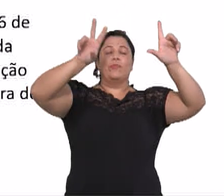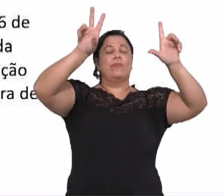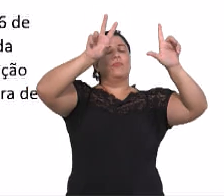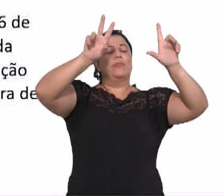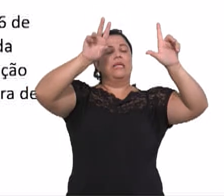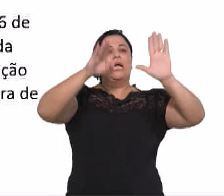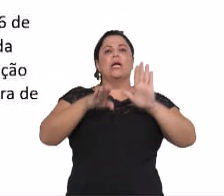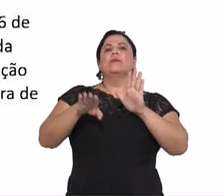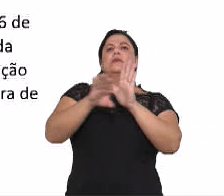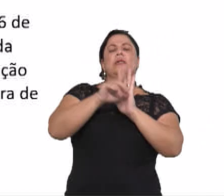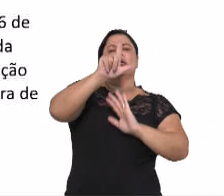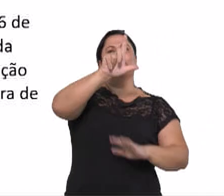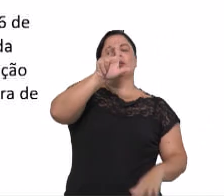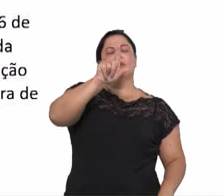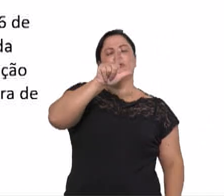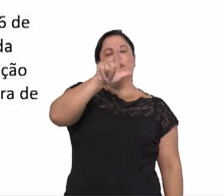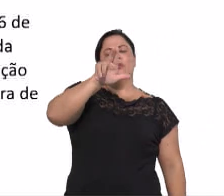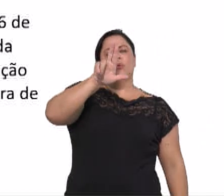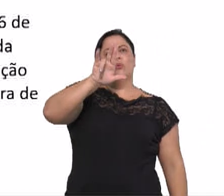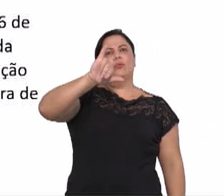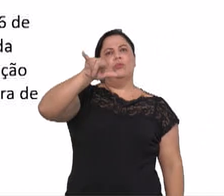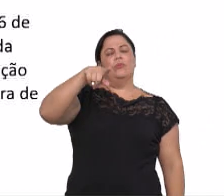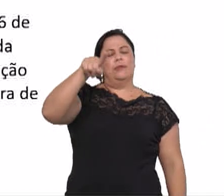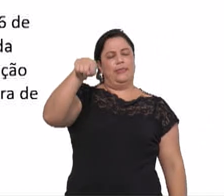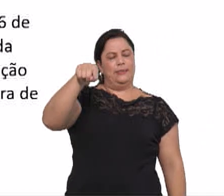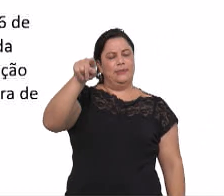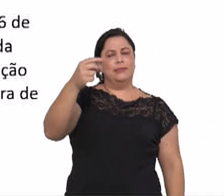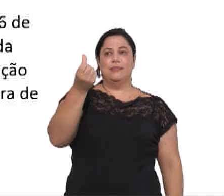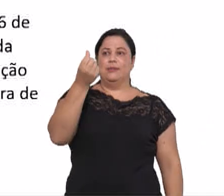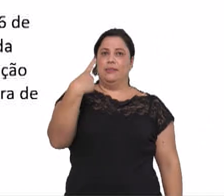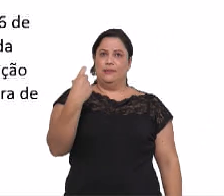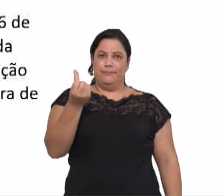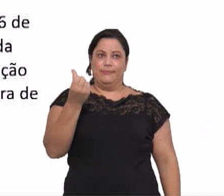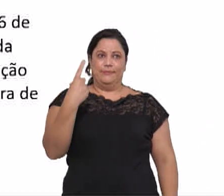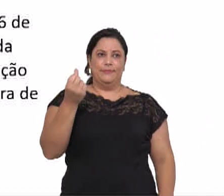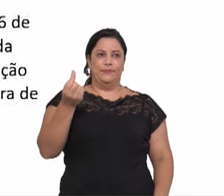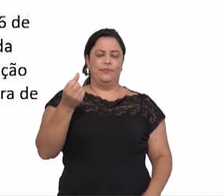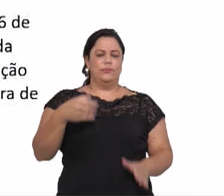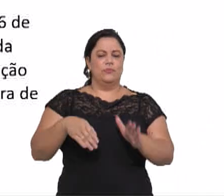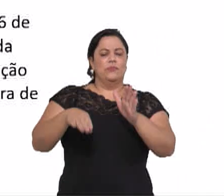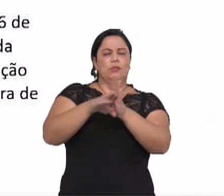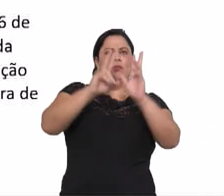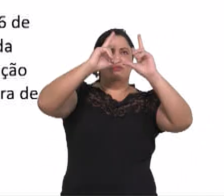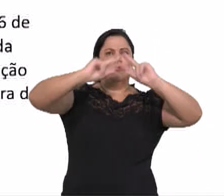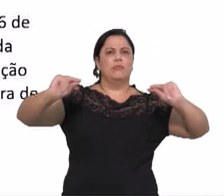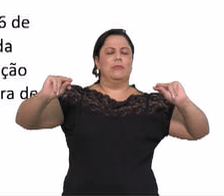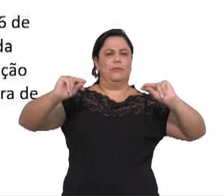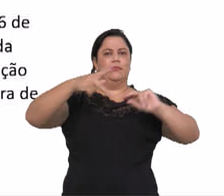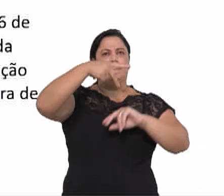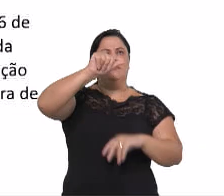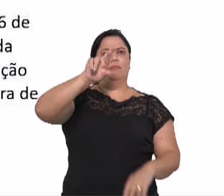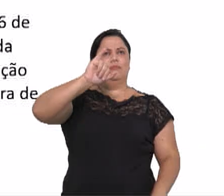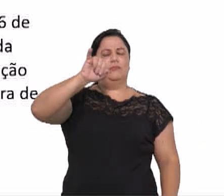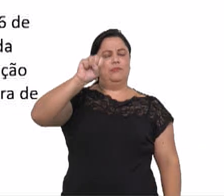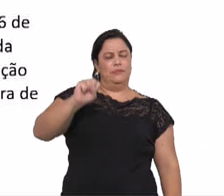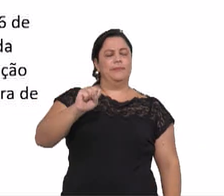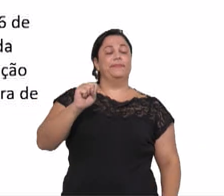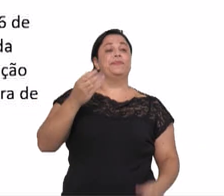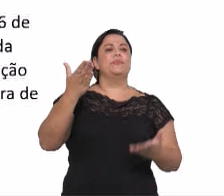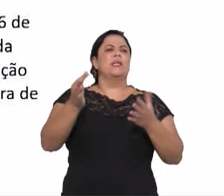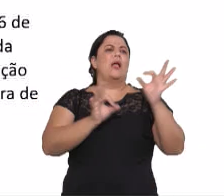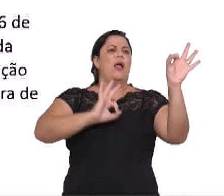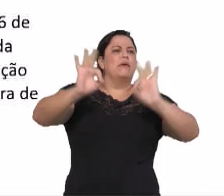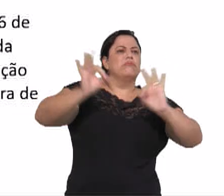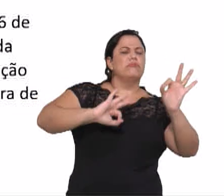de 1789, sob a pressão da Assembleia para preparar a redação da Constituição.